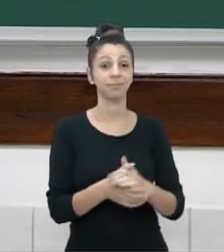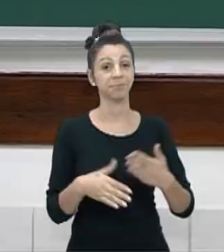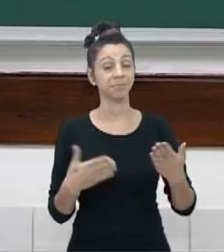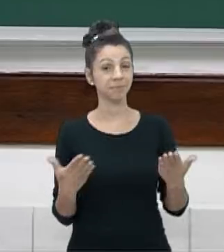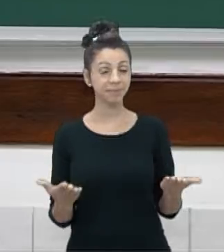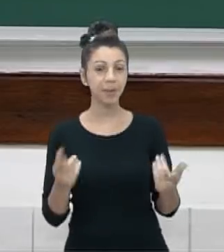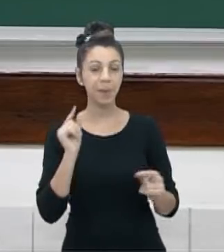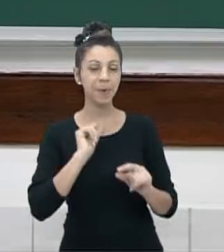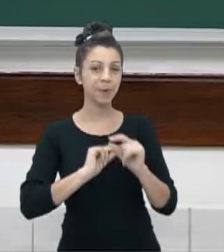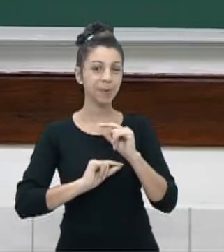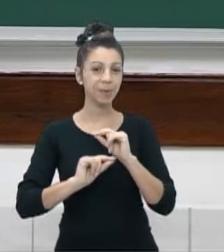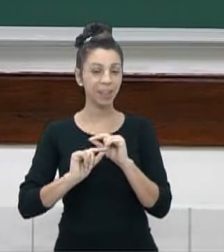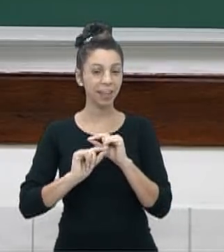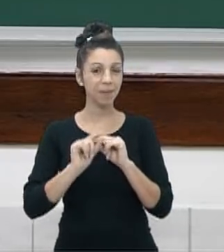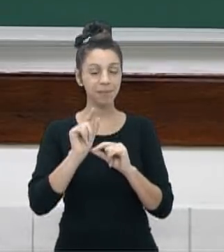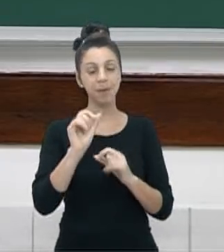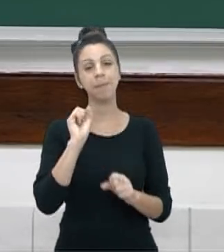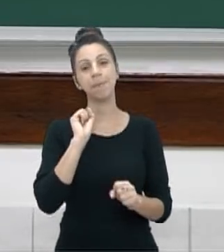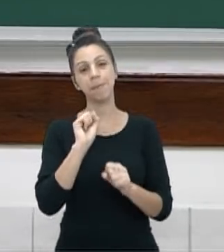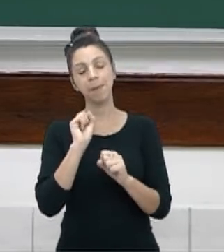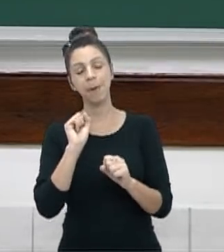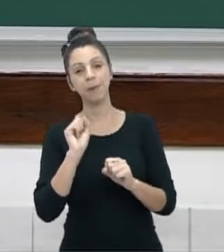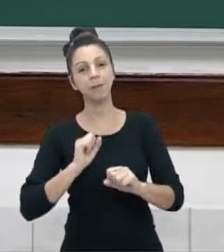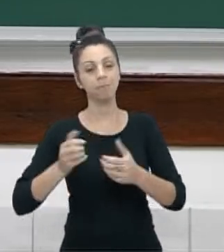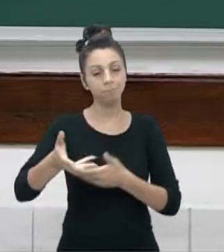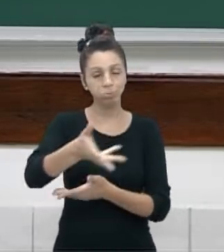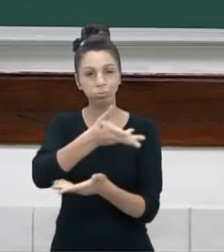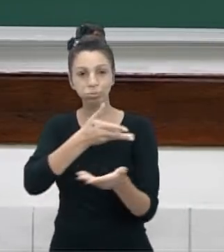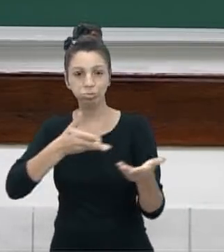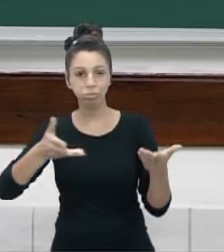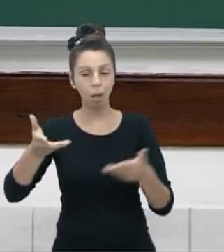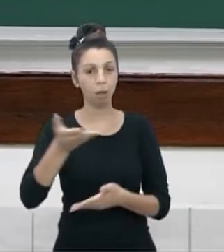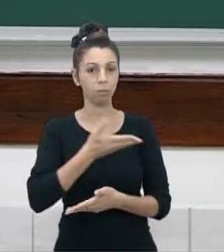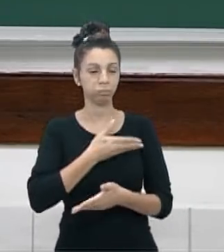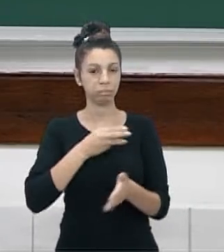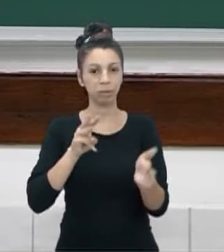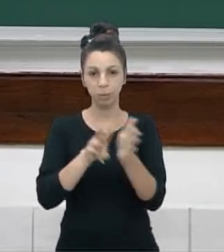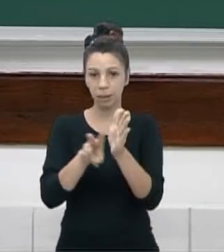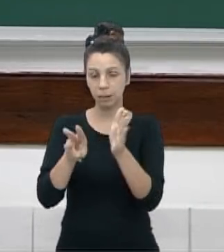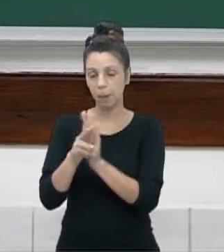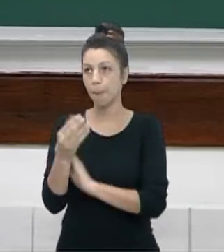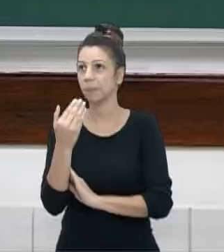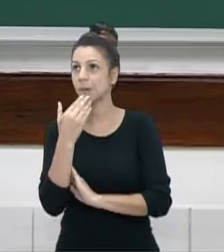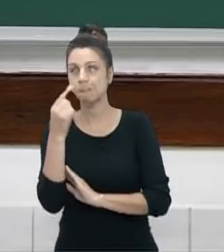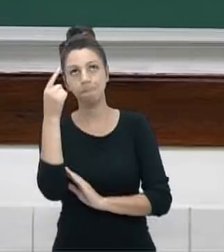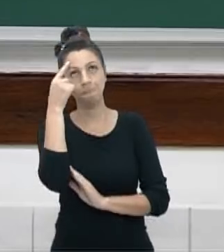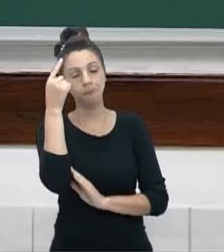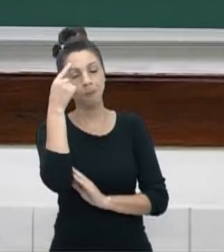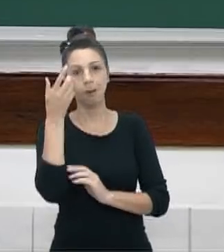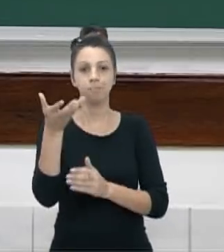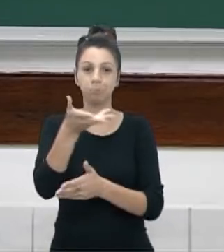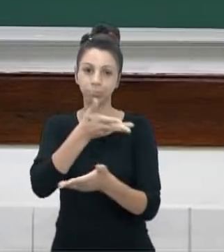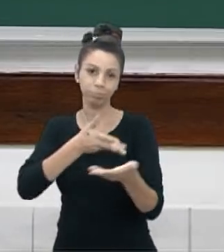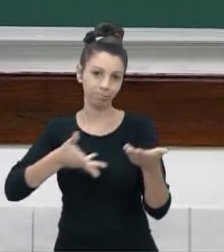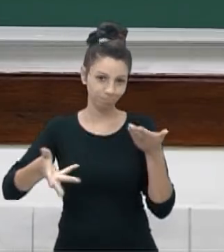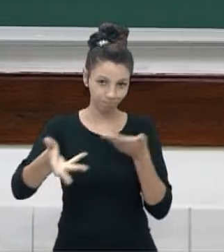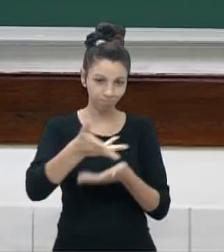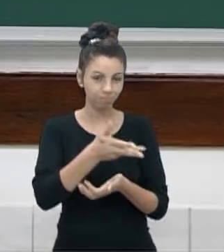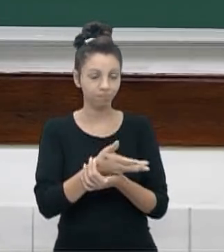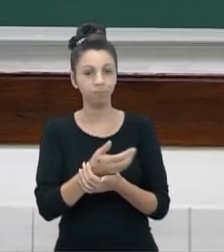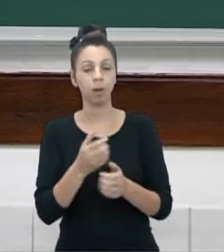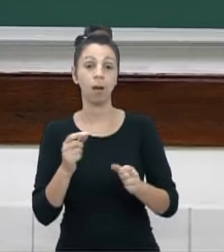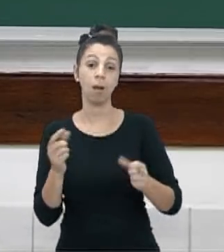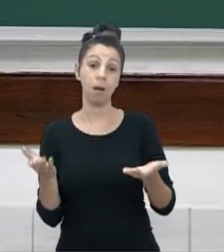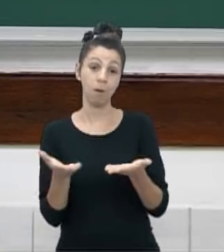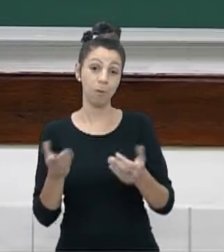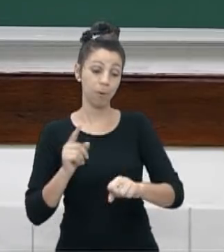né, até vocês poderiam ter interagido aí com os colegas no WhatsApp, pedindo ideias, né? Vocês, nesse momento, não